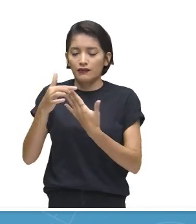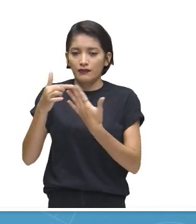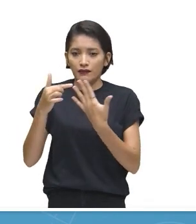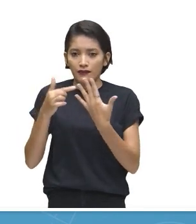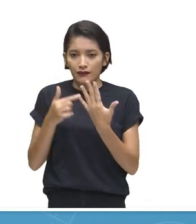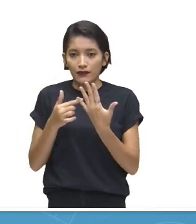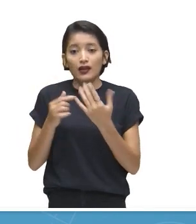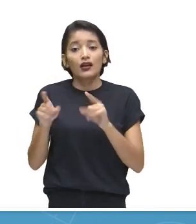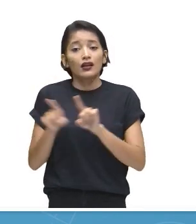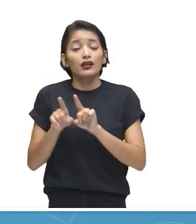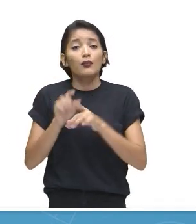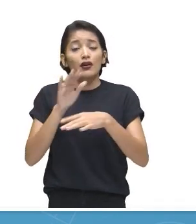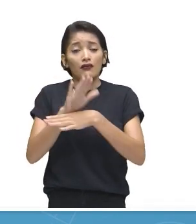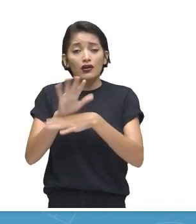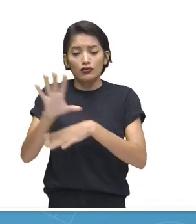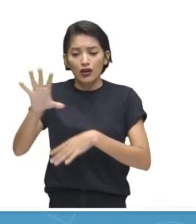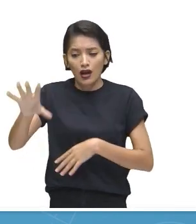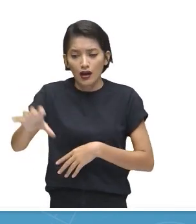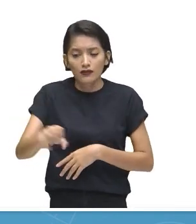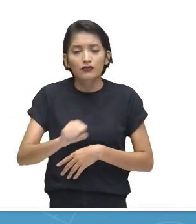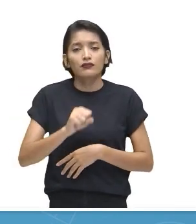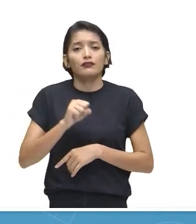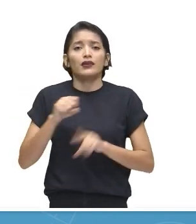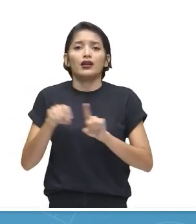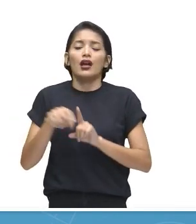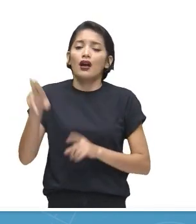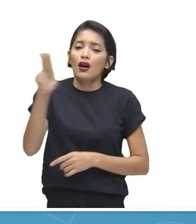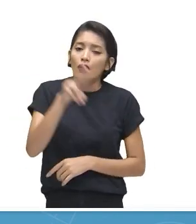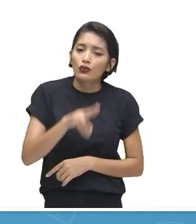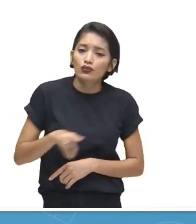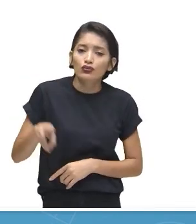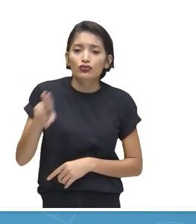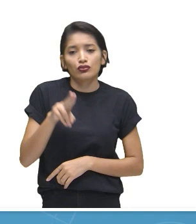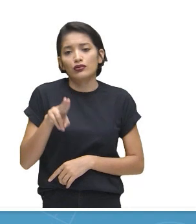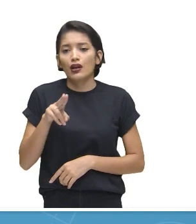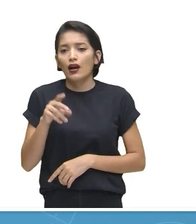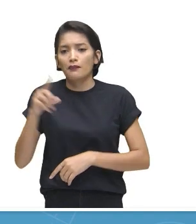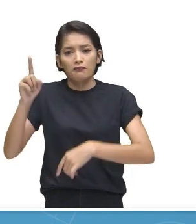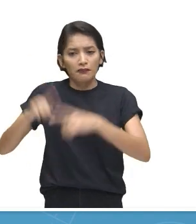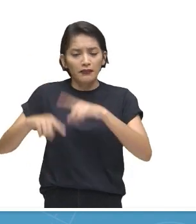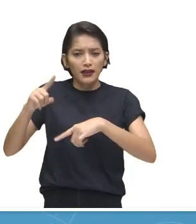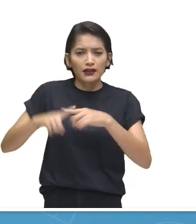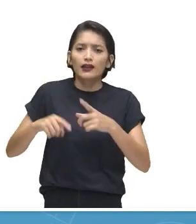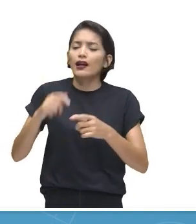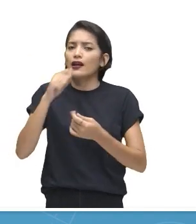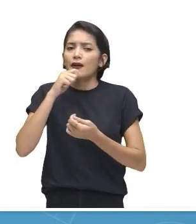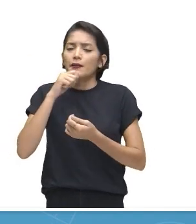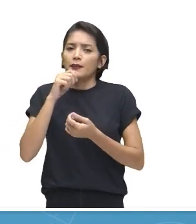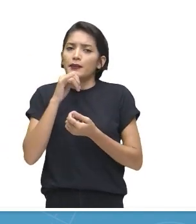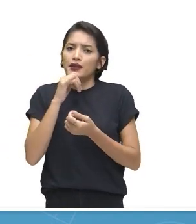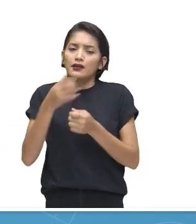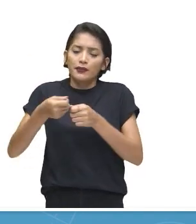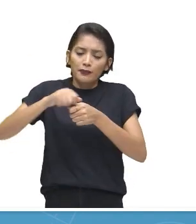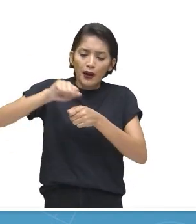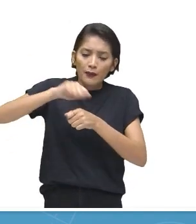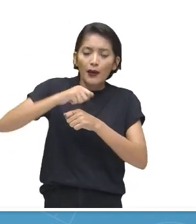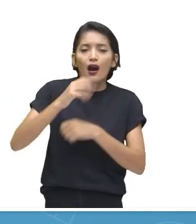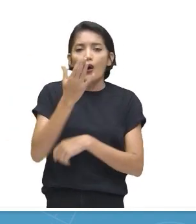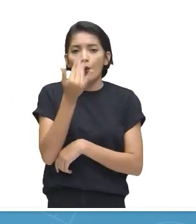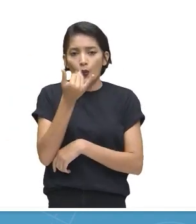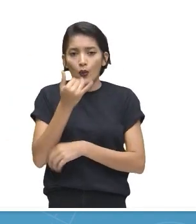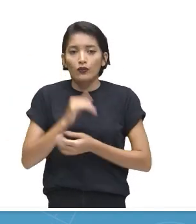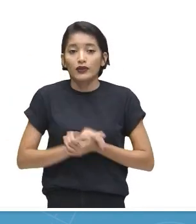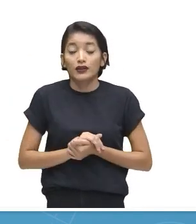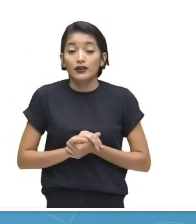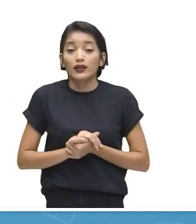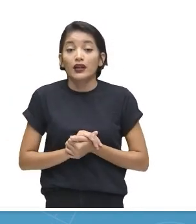vão ajudar no tato, vão nos ajudar a manusear objetos, né, descascar alimentos, por exemplo. O acúmulo de